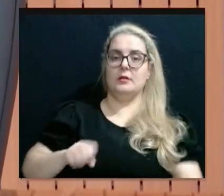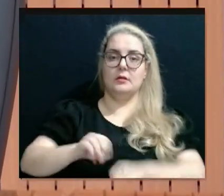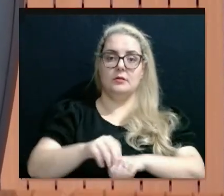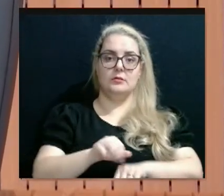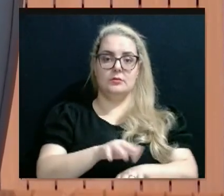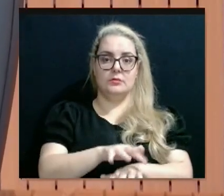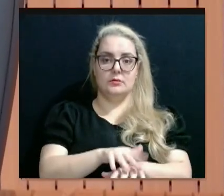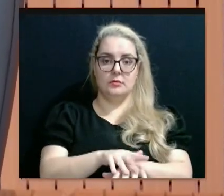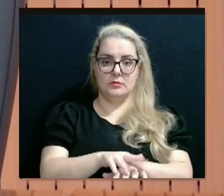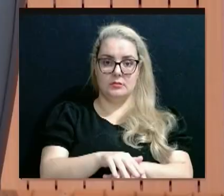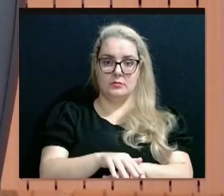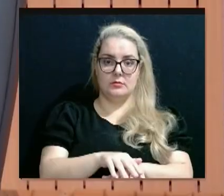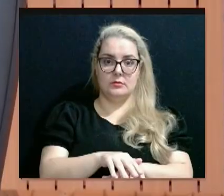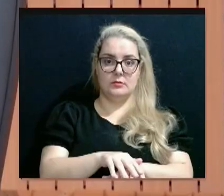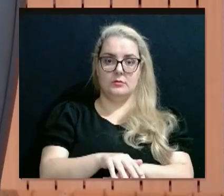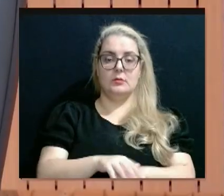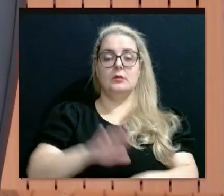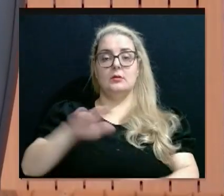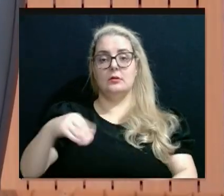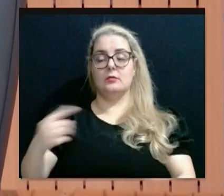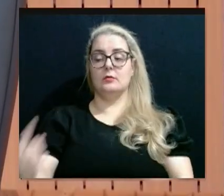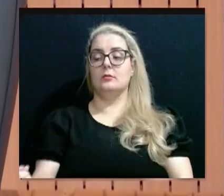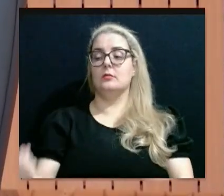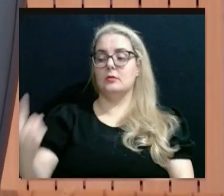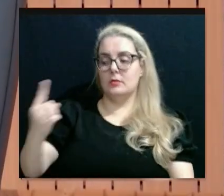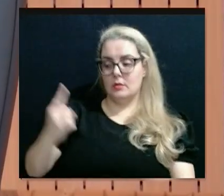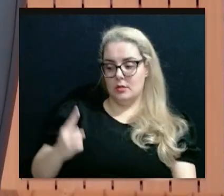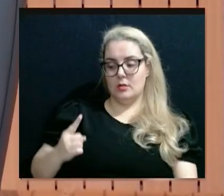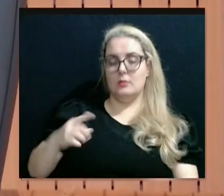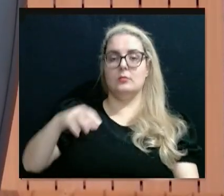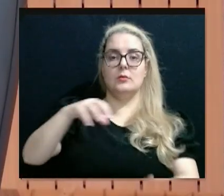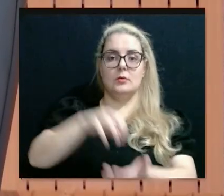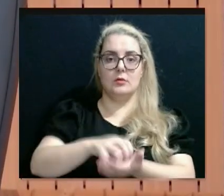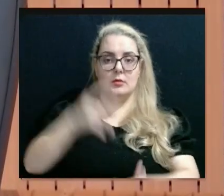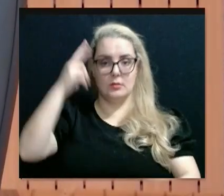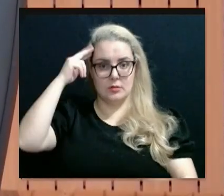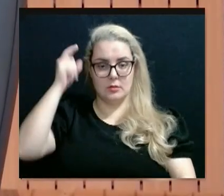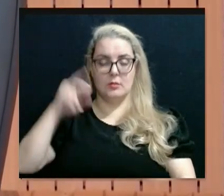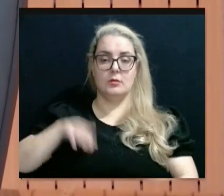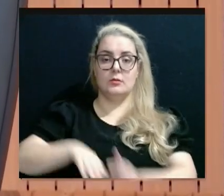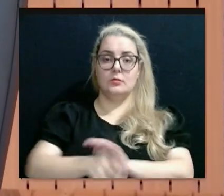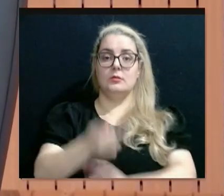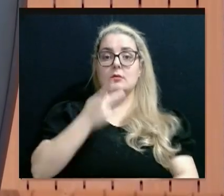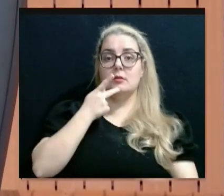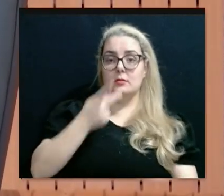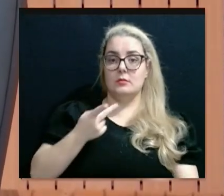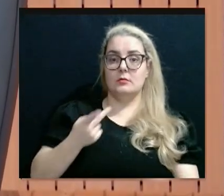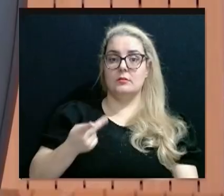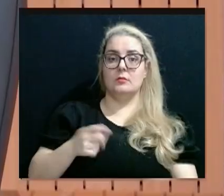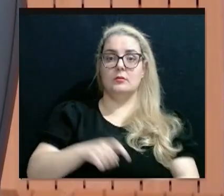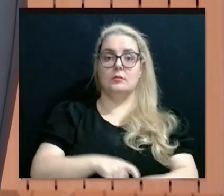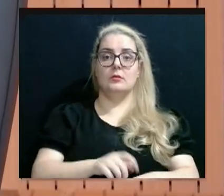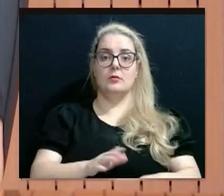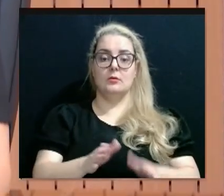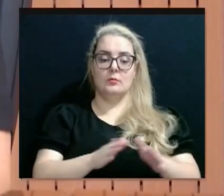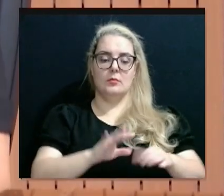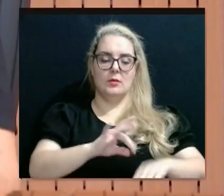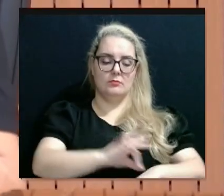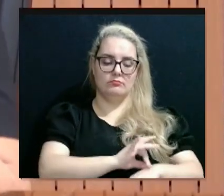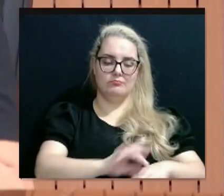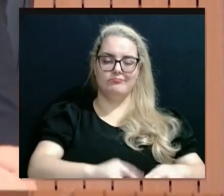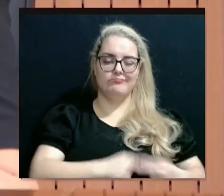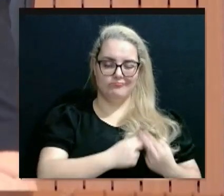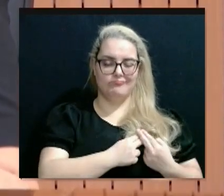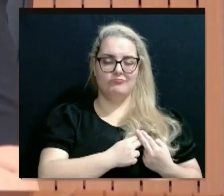pessoa vem para o Centro Cultural Luiz Braille, a gente costuma dizer que ela vem naquela fase do luto. Porque imagina você